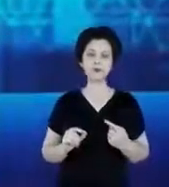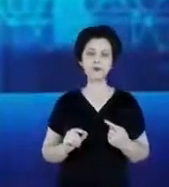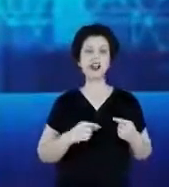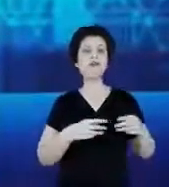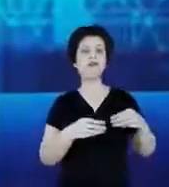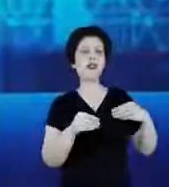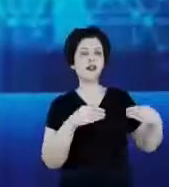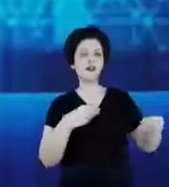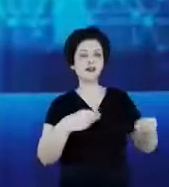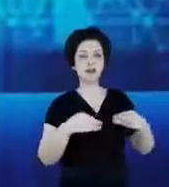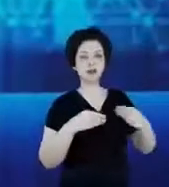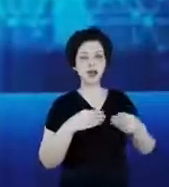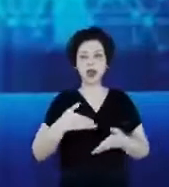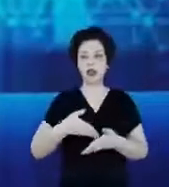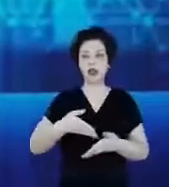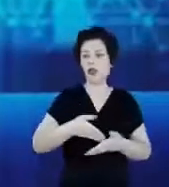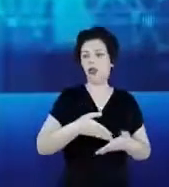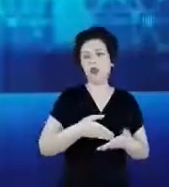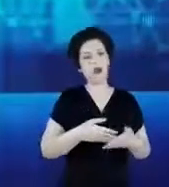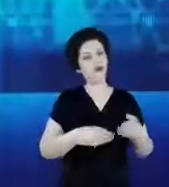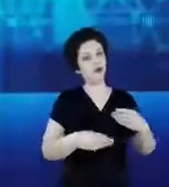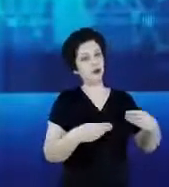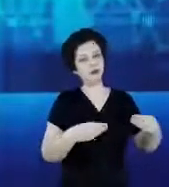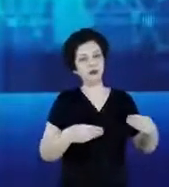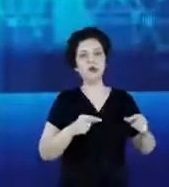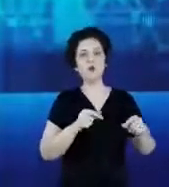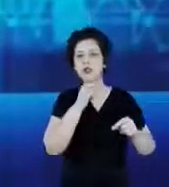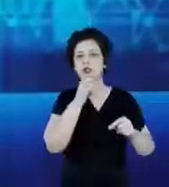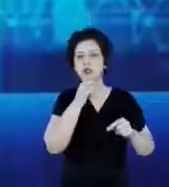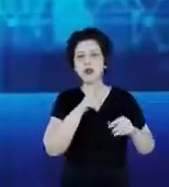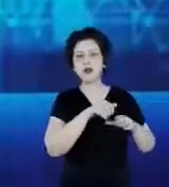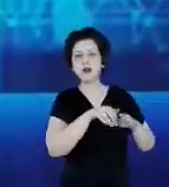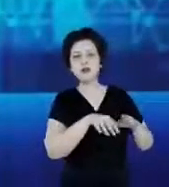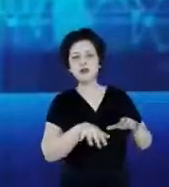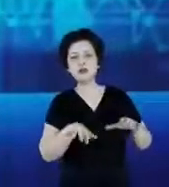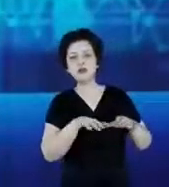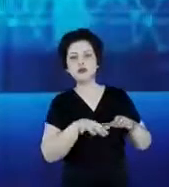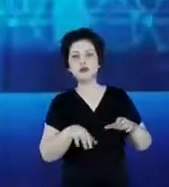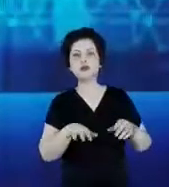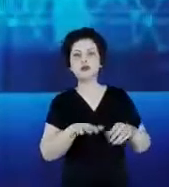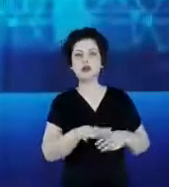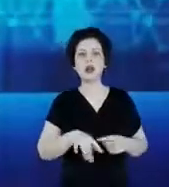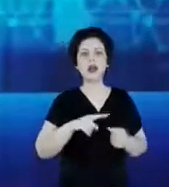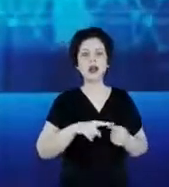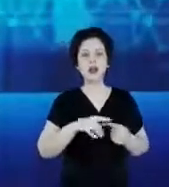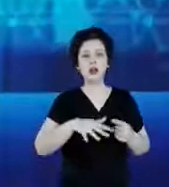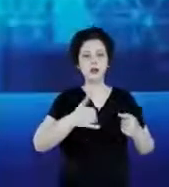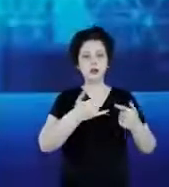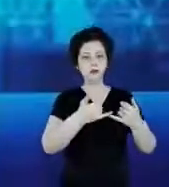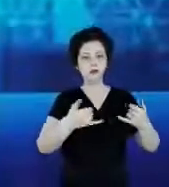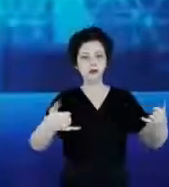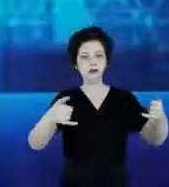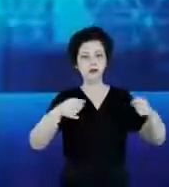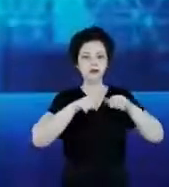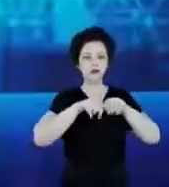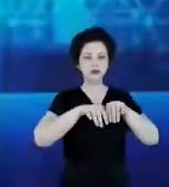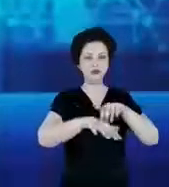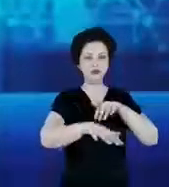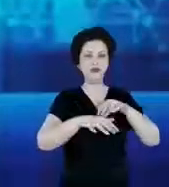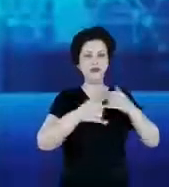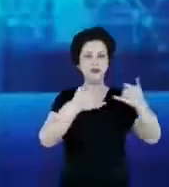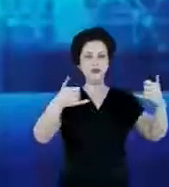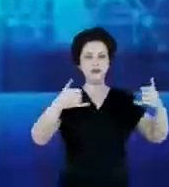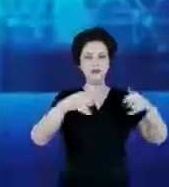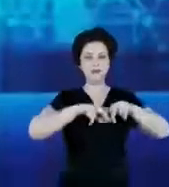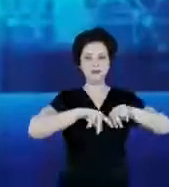flexibilizar restrições no que diz respeito a vazões e normativas do segmento de transmissão. Isso se revelou